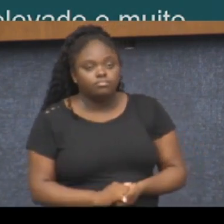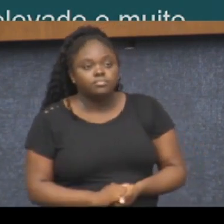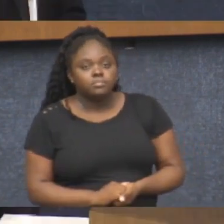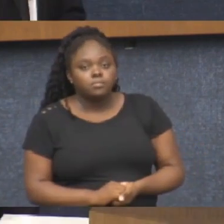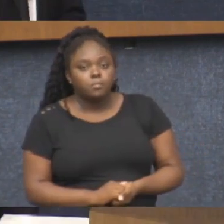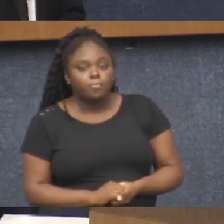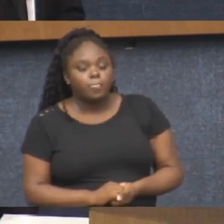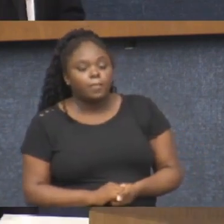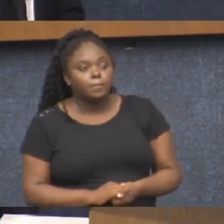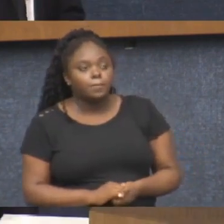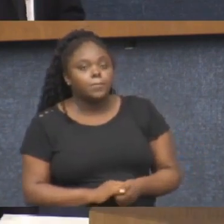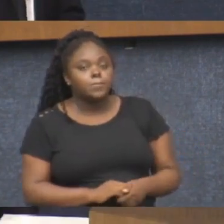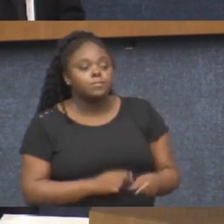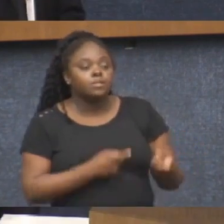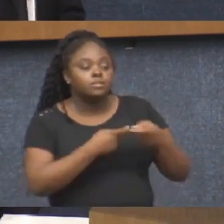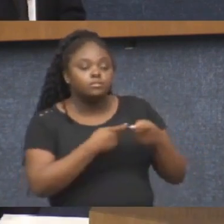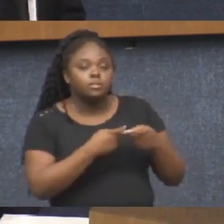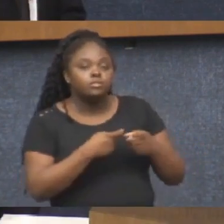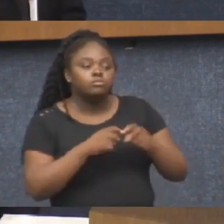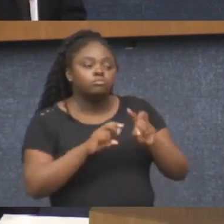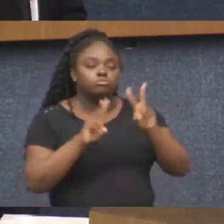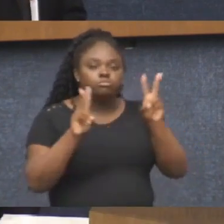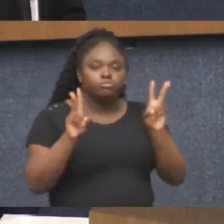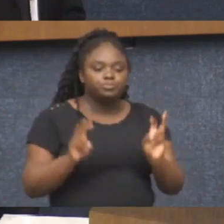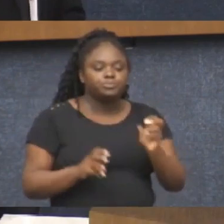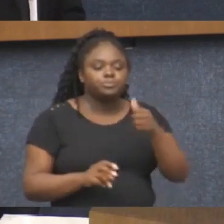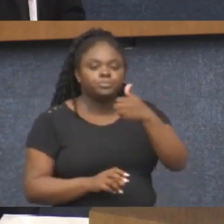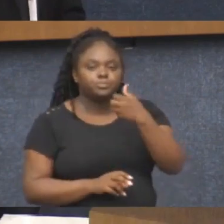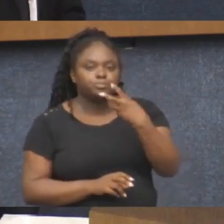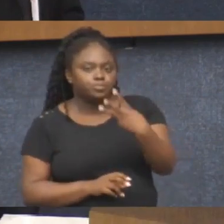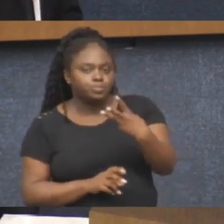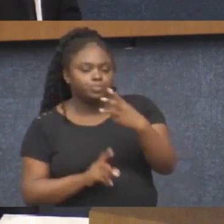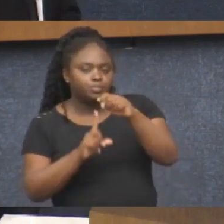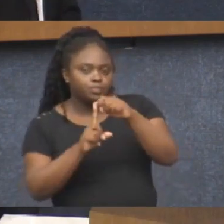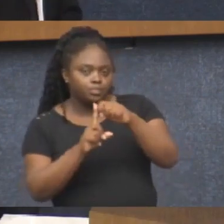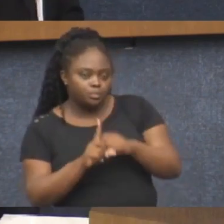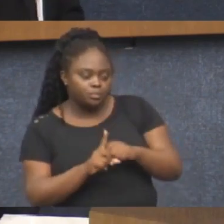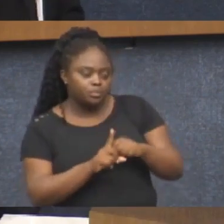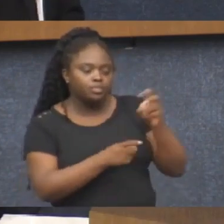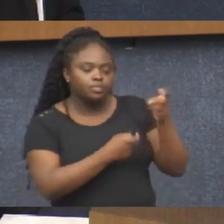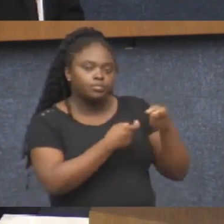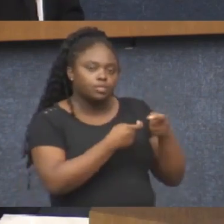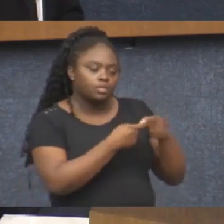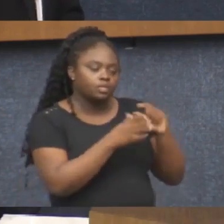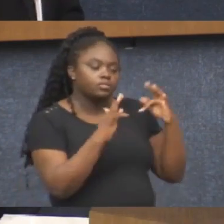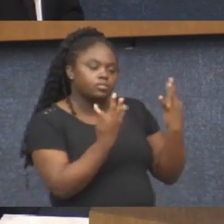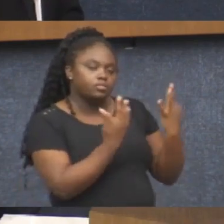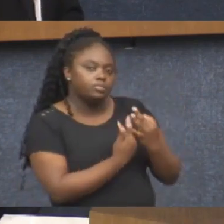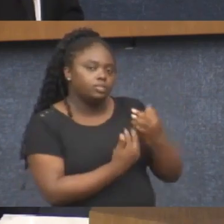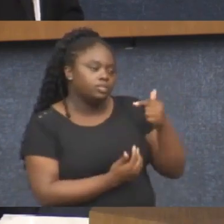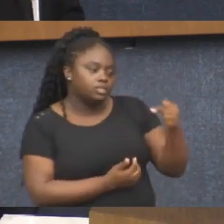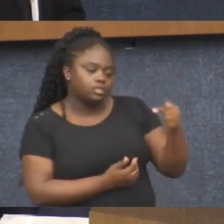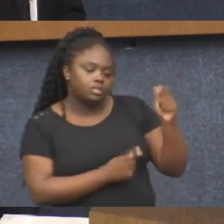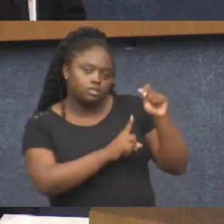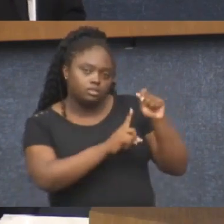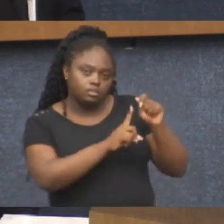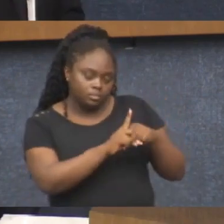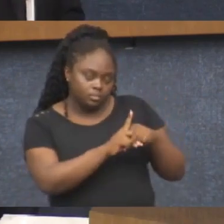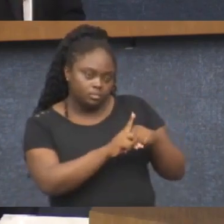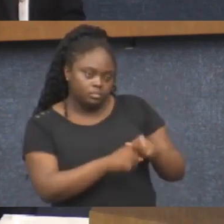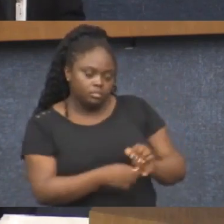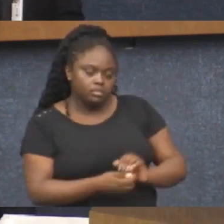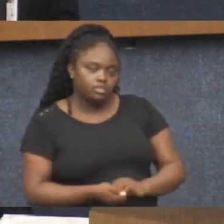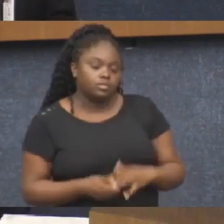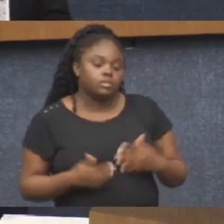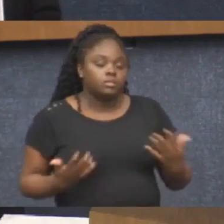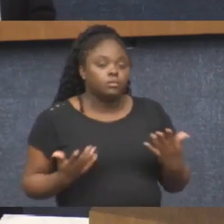MC titulado, 13 meses, e os médicos de família, 7 meses. 7,45 meses em média. Então,